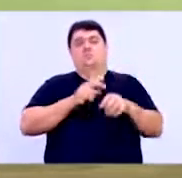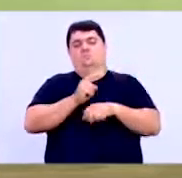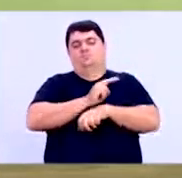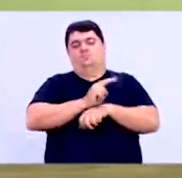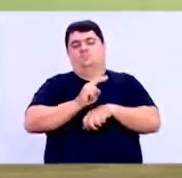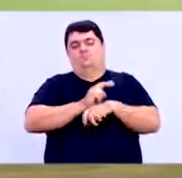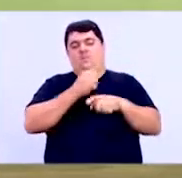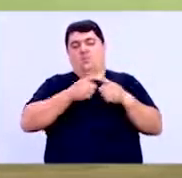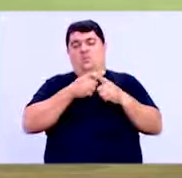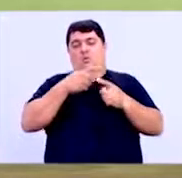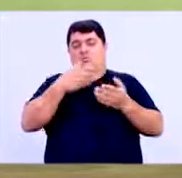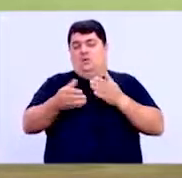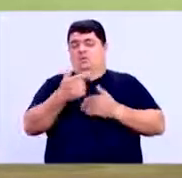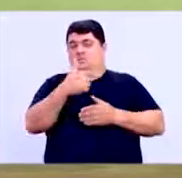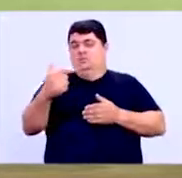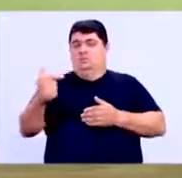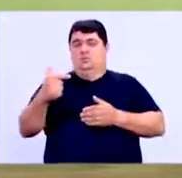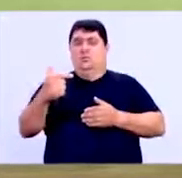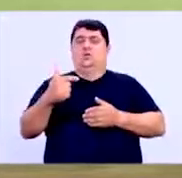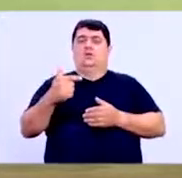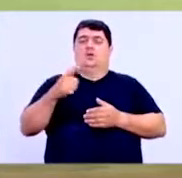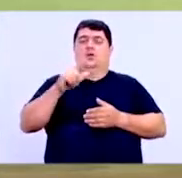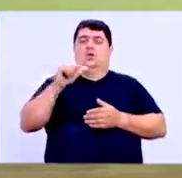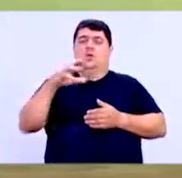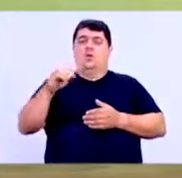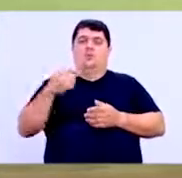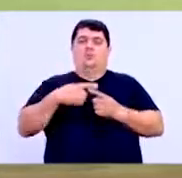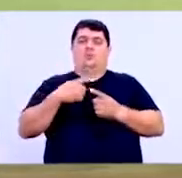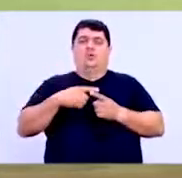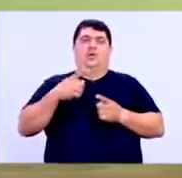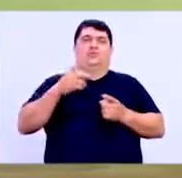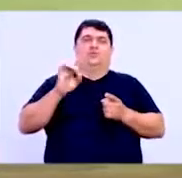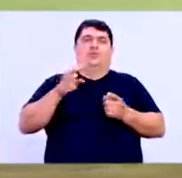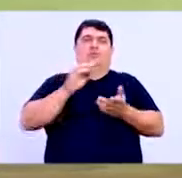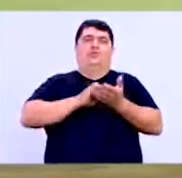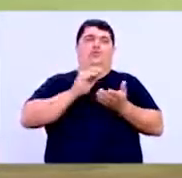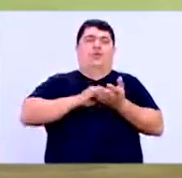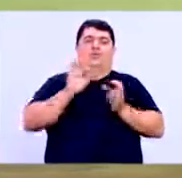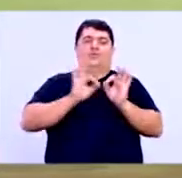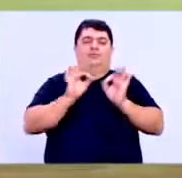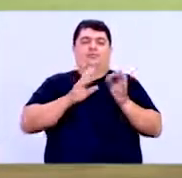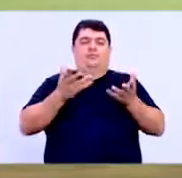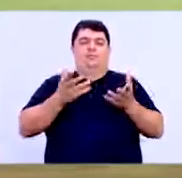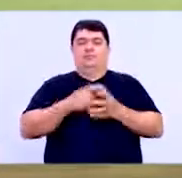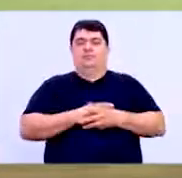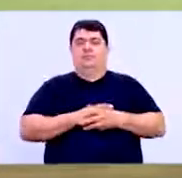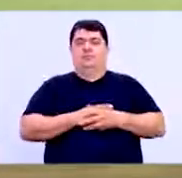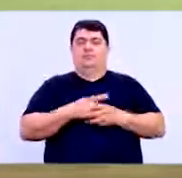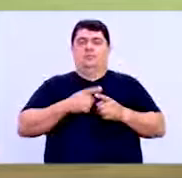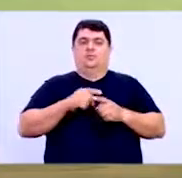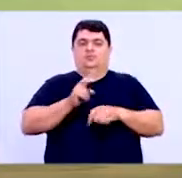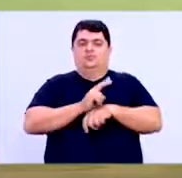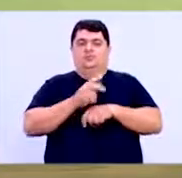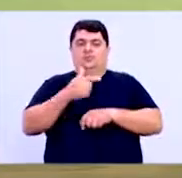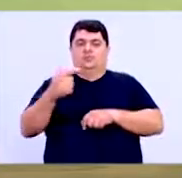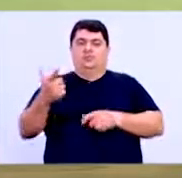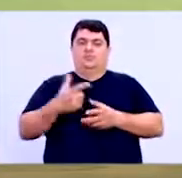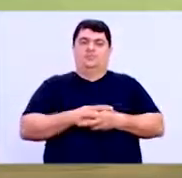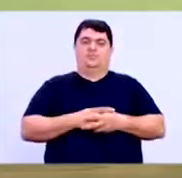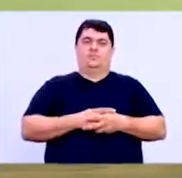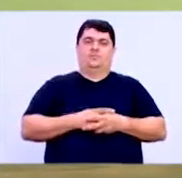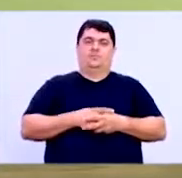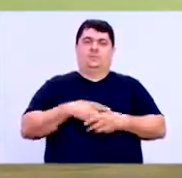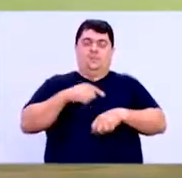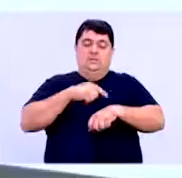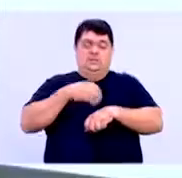para você não perder o seu lucro, às vezes por um mero descontrole aí, de não coordenar bem as datas.